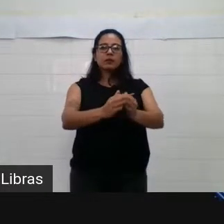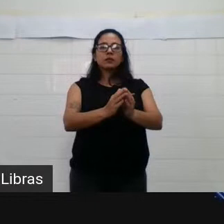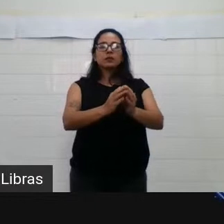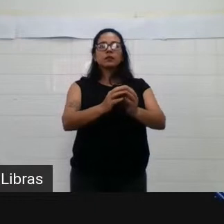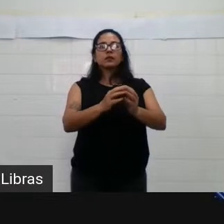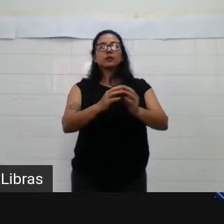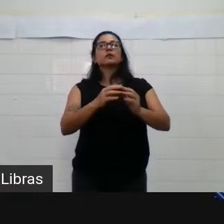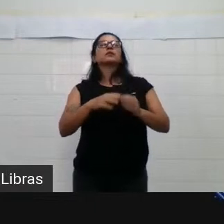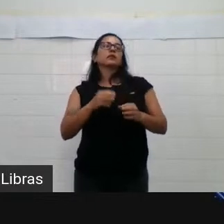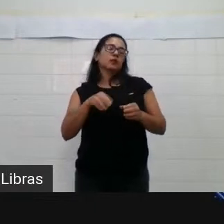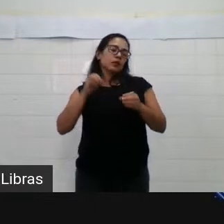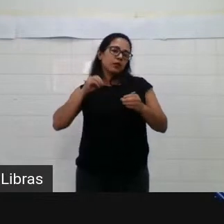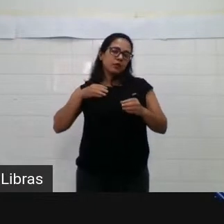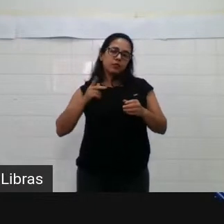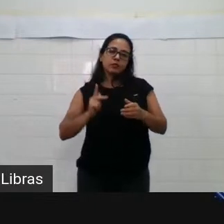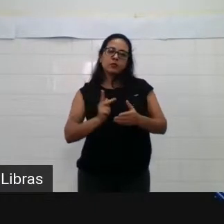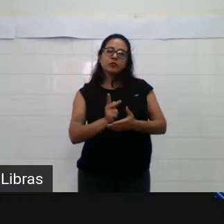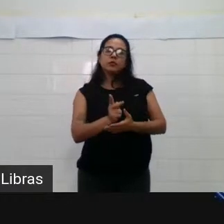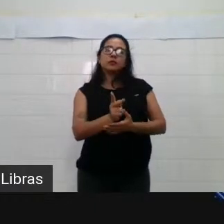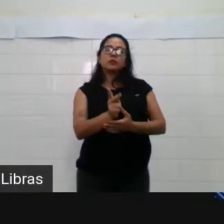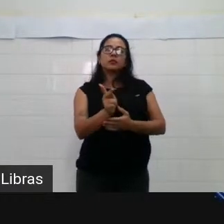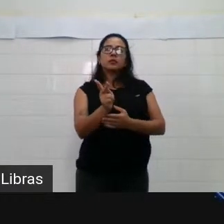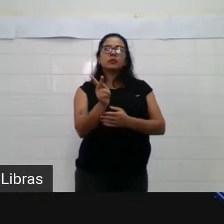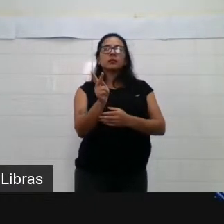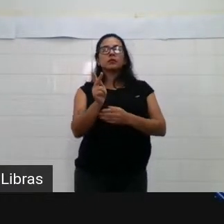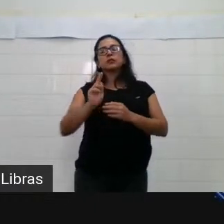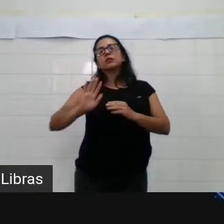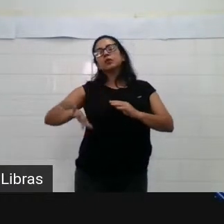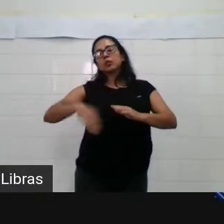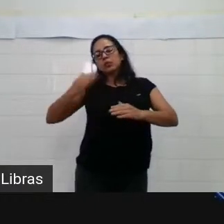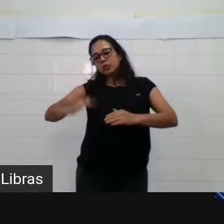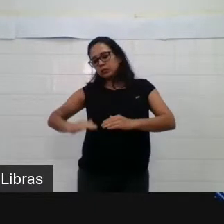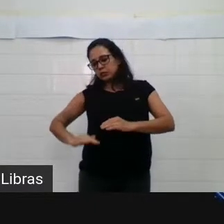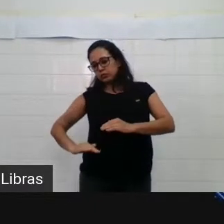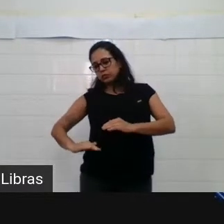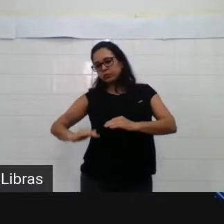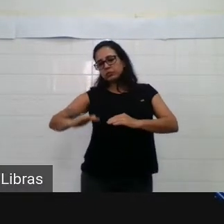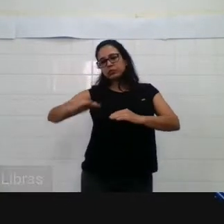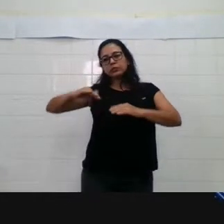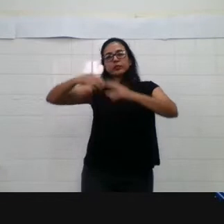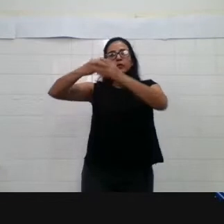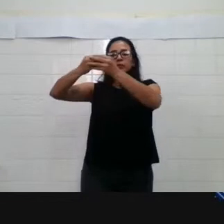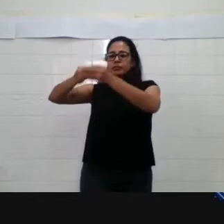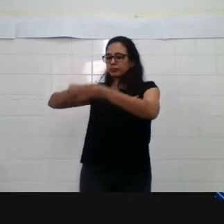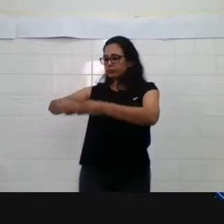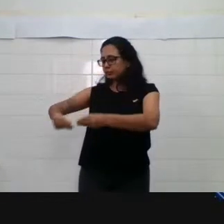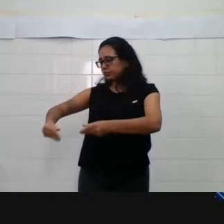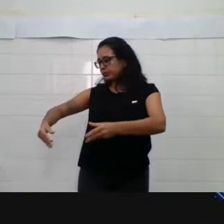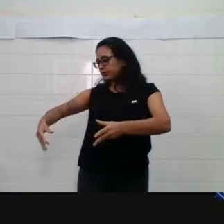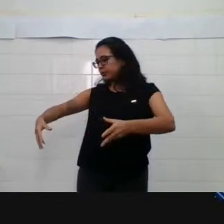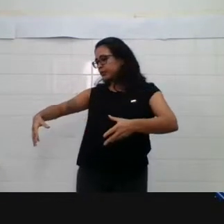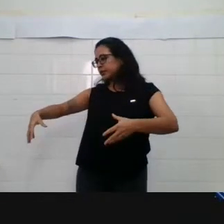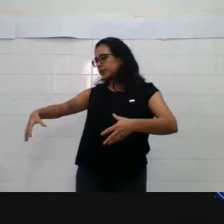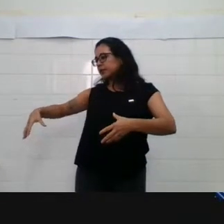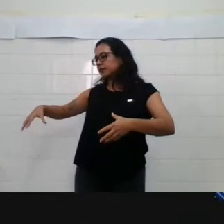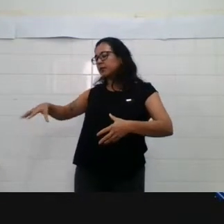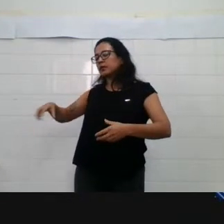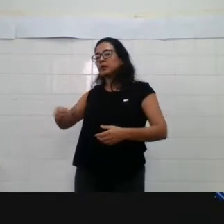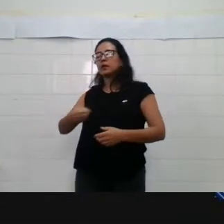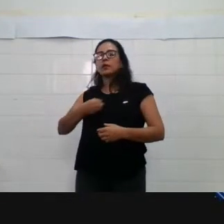Ecoou lamentos de uma infância perdida. A voz de minha